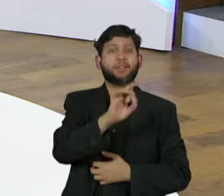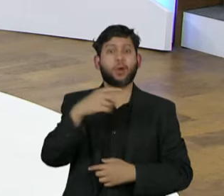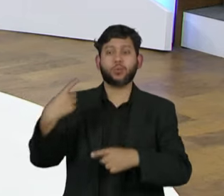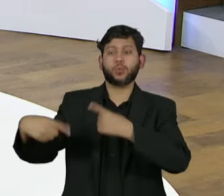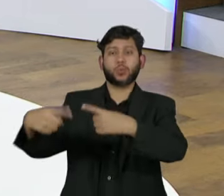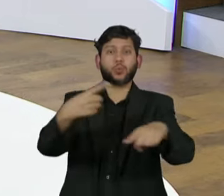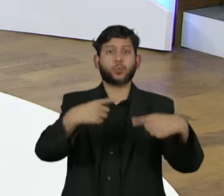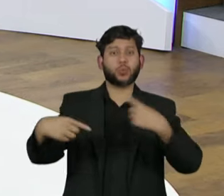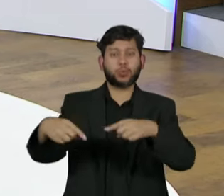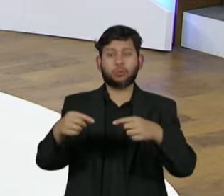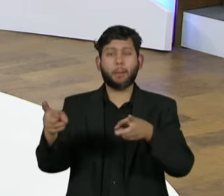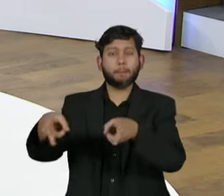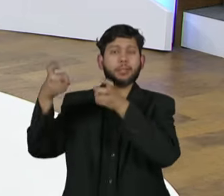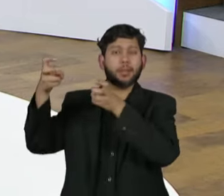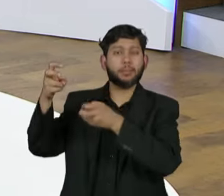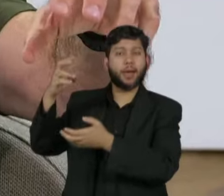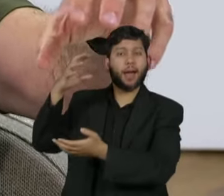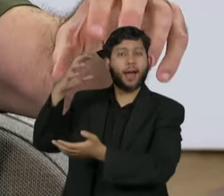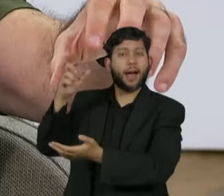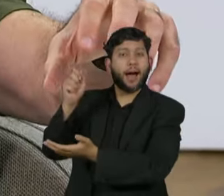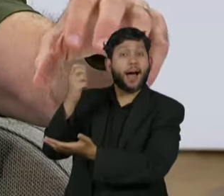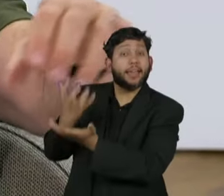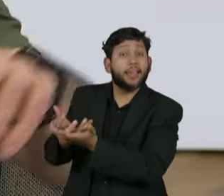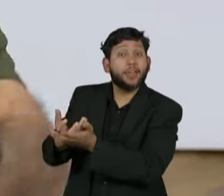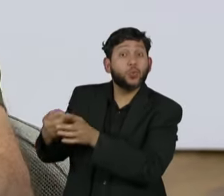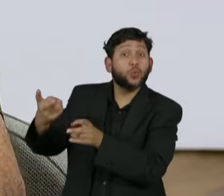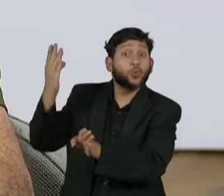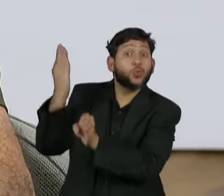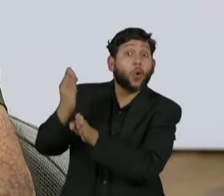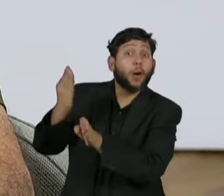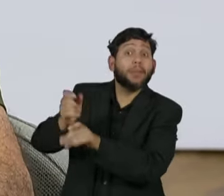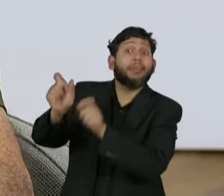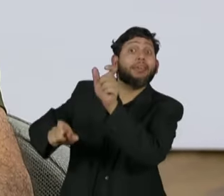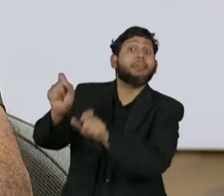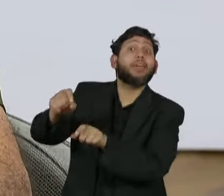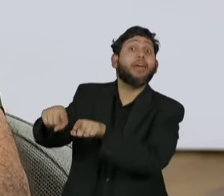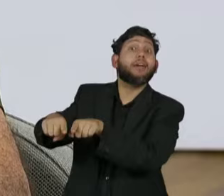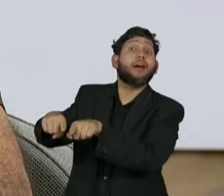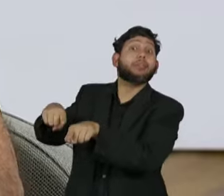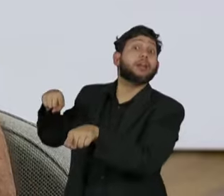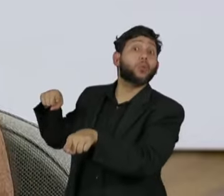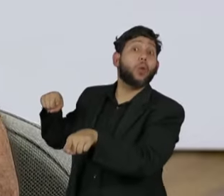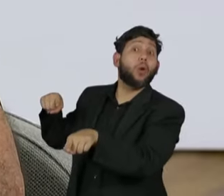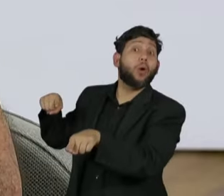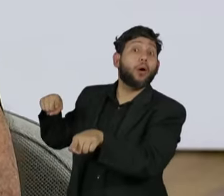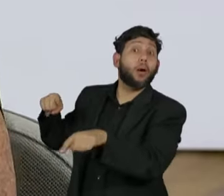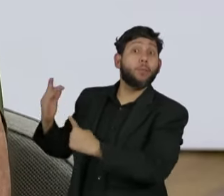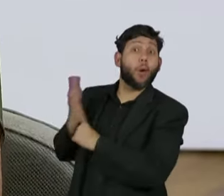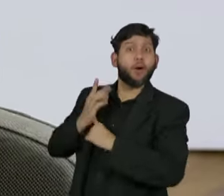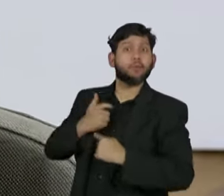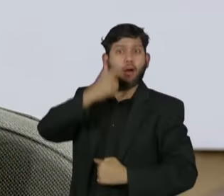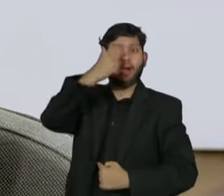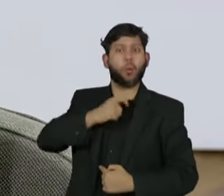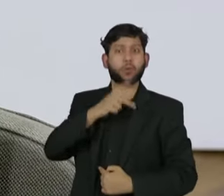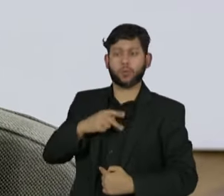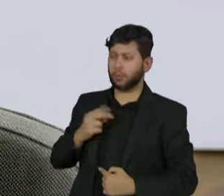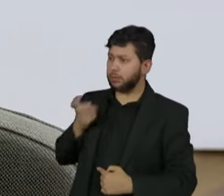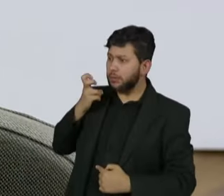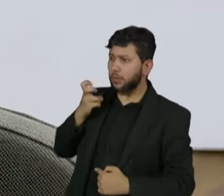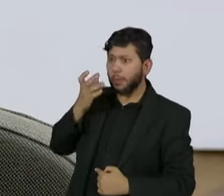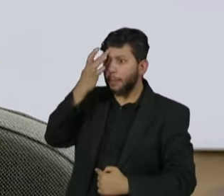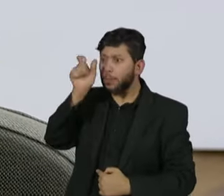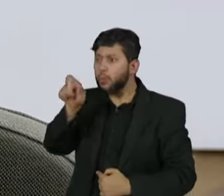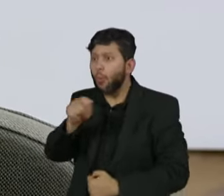discutindo ver quem é que está ficando atrás na discussão e apontar para o professor olha Fulano Cigano hidratando estão